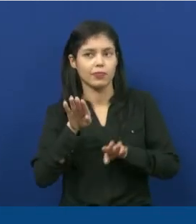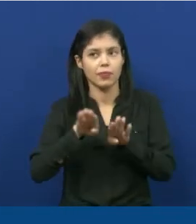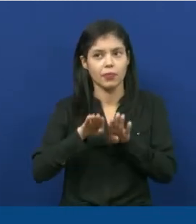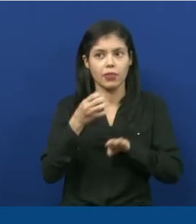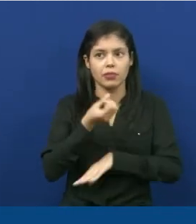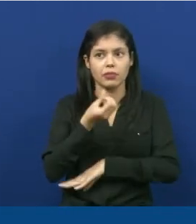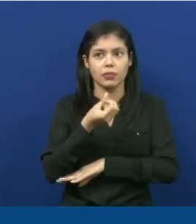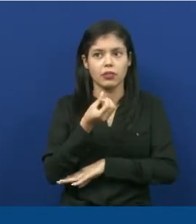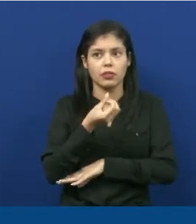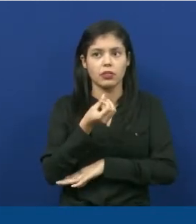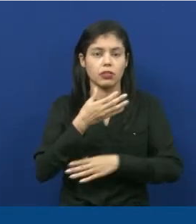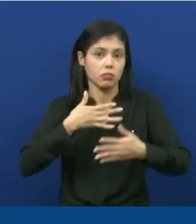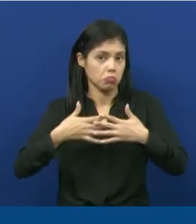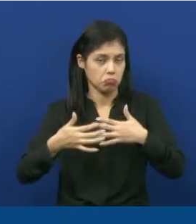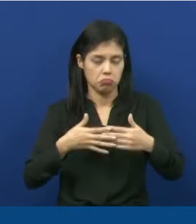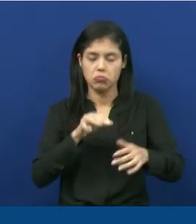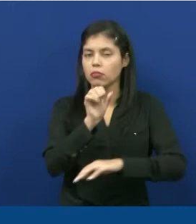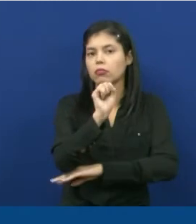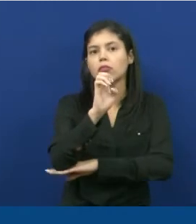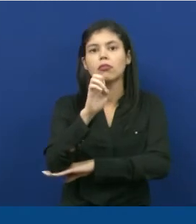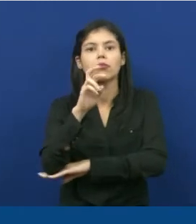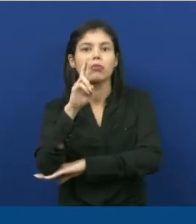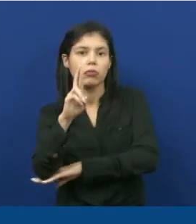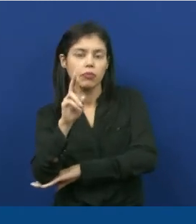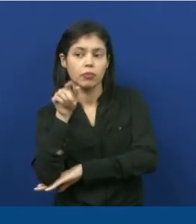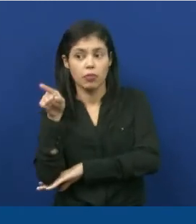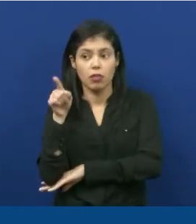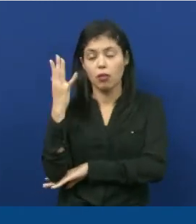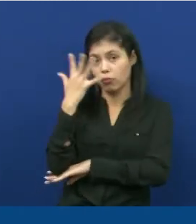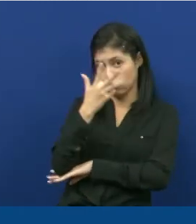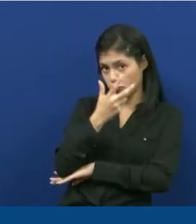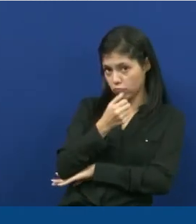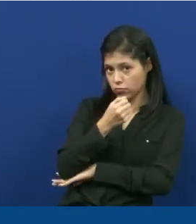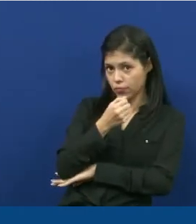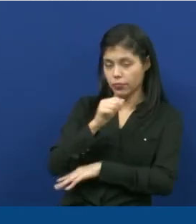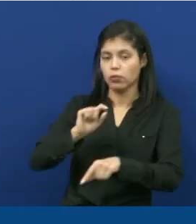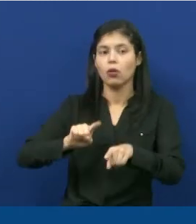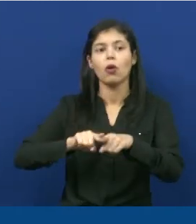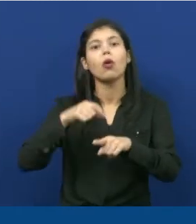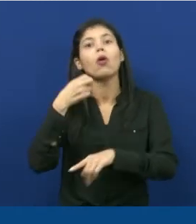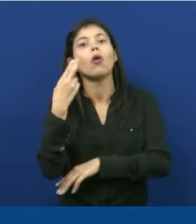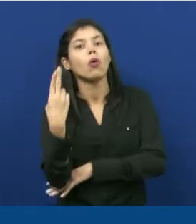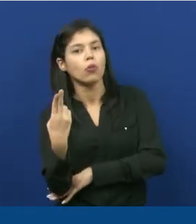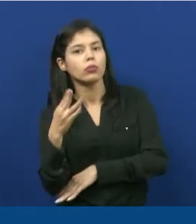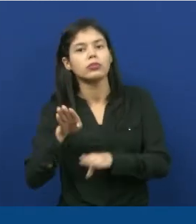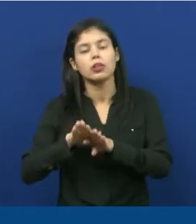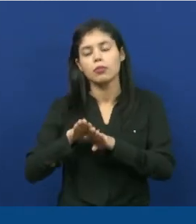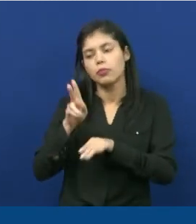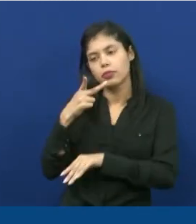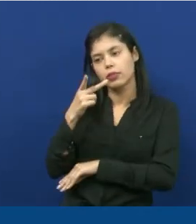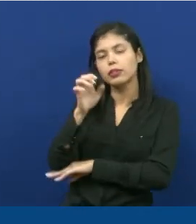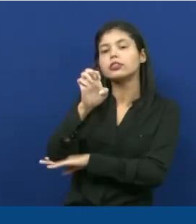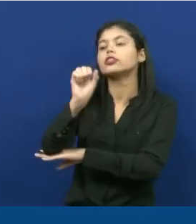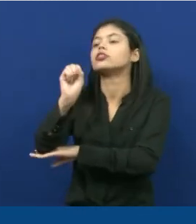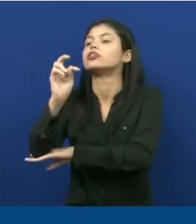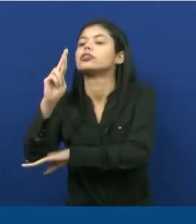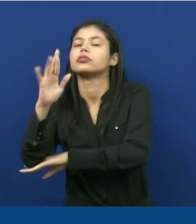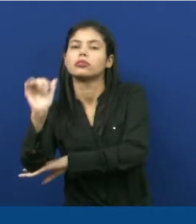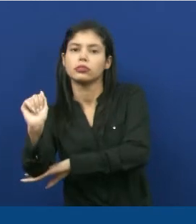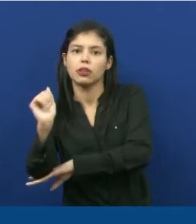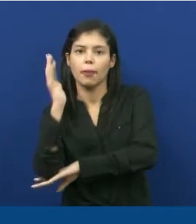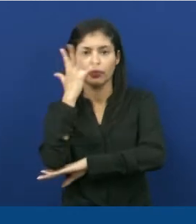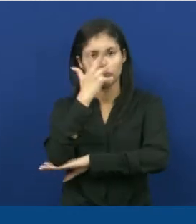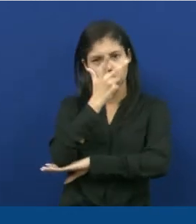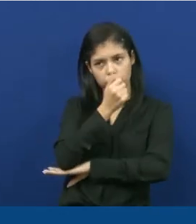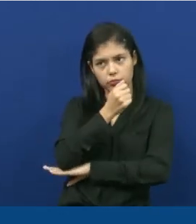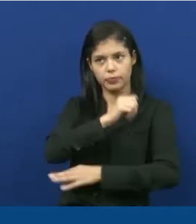tanto faz. Eu posso dizer que ela é bonita ou eu posso dizer que ela está bonita. E a última frase que